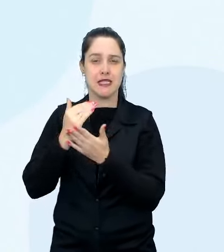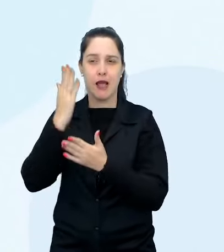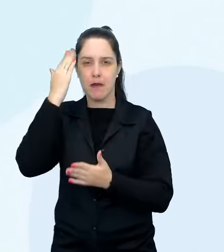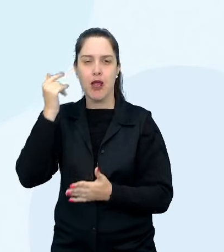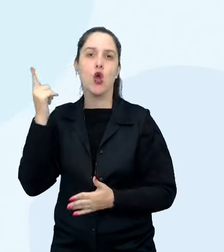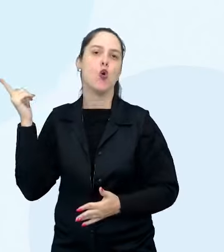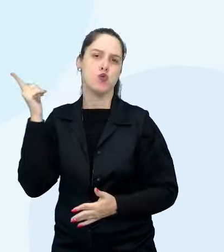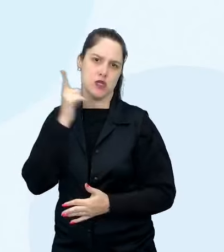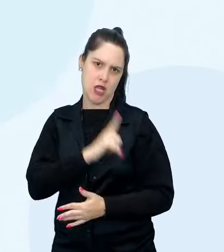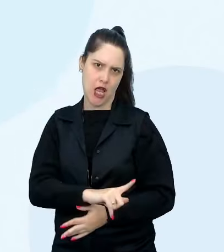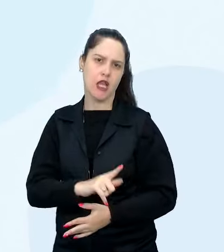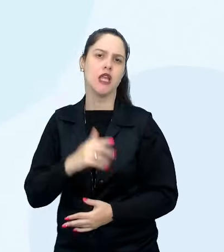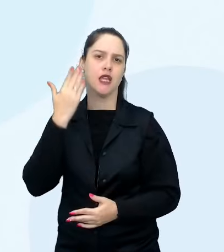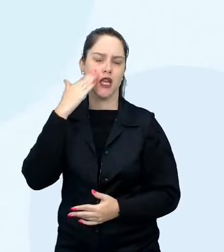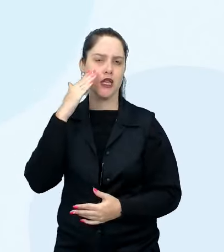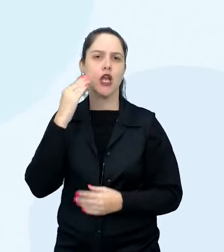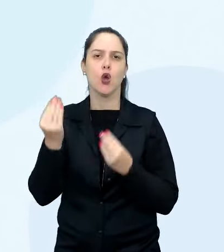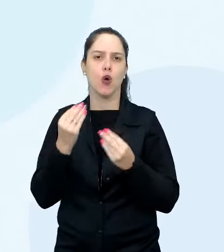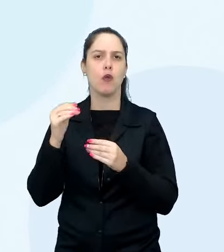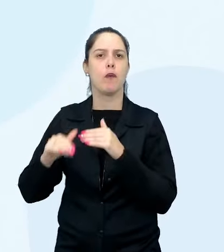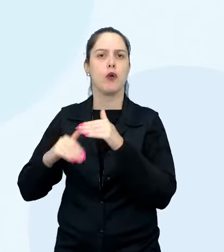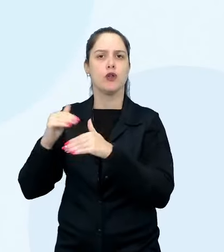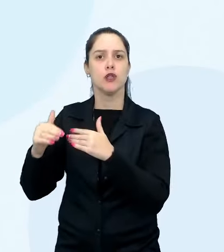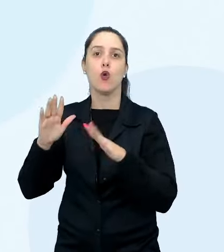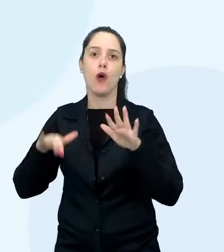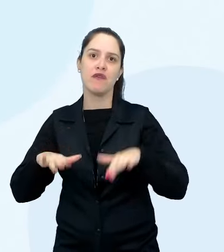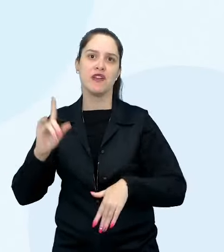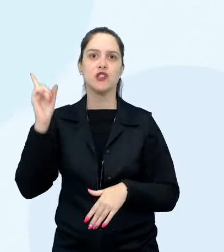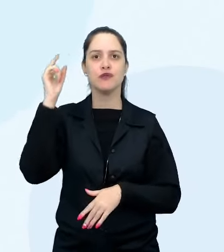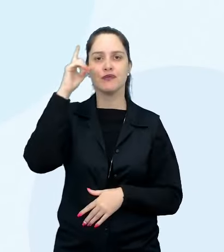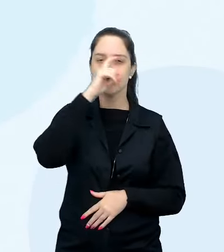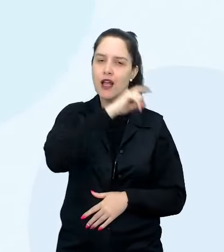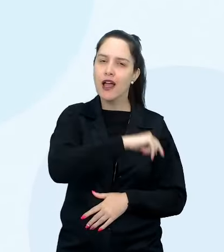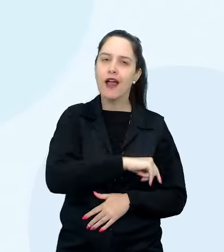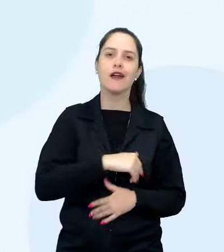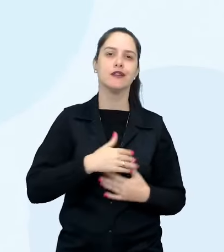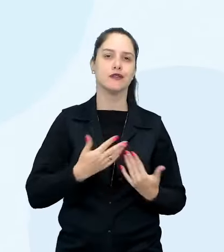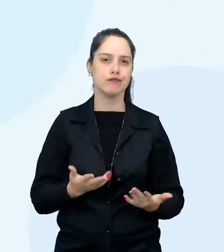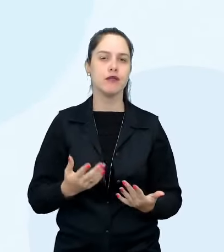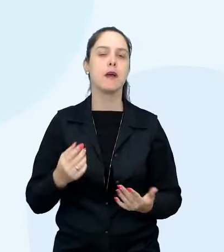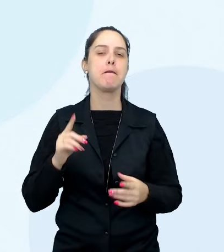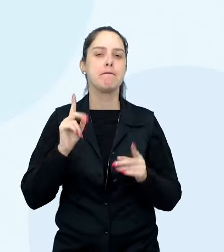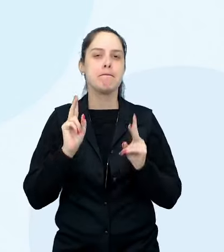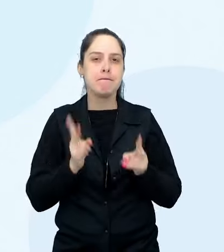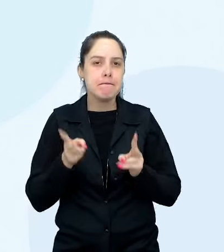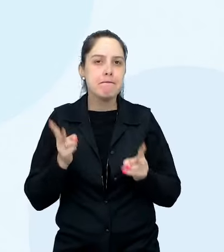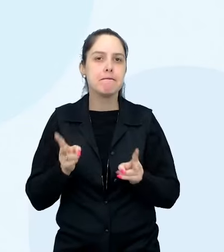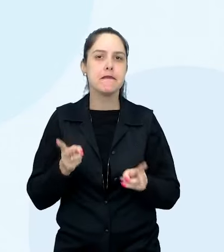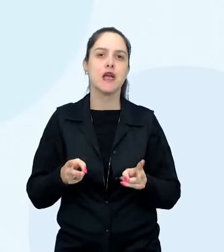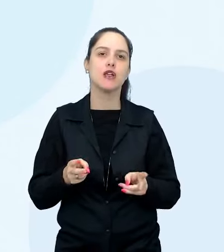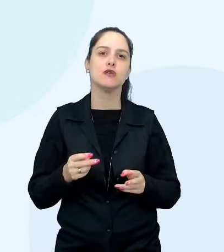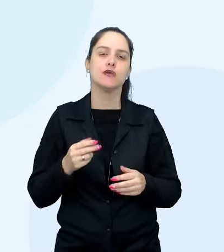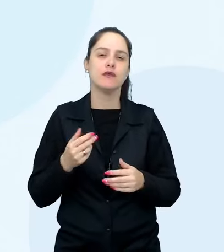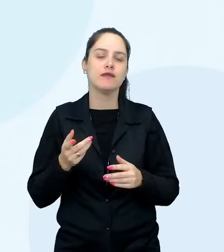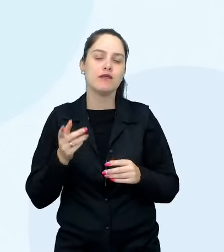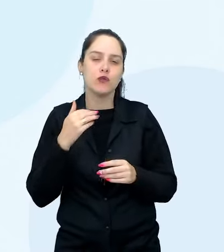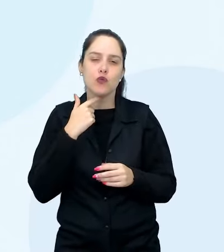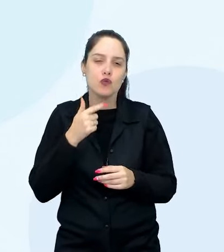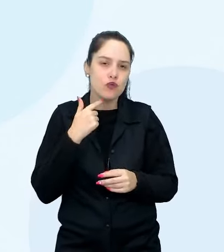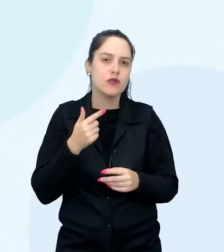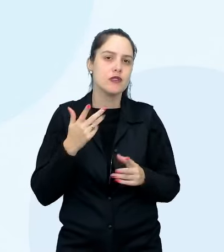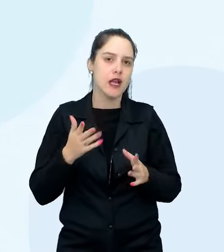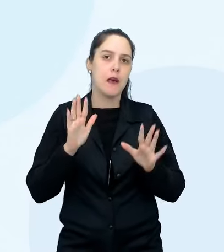consegue perceber todo o processo, inclusive as dificuldades e mesmo o que ele tem facilidade, tá? Então,